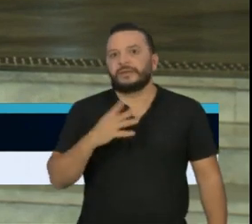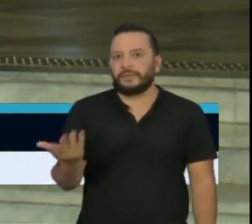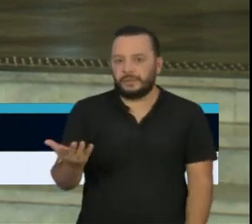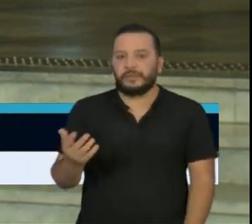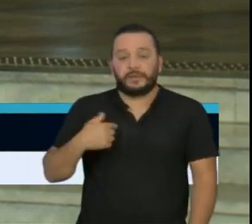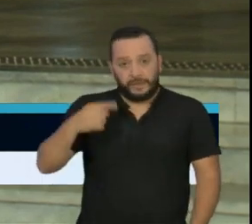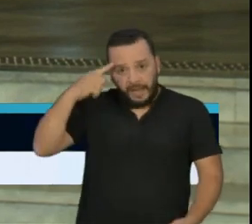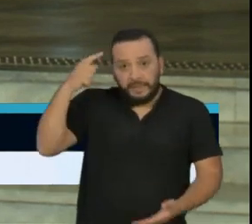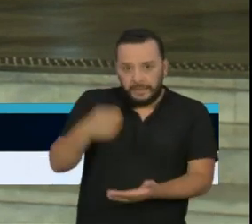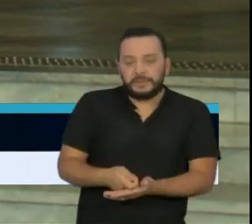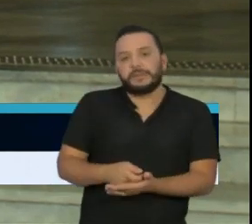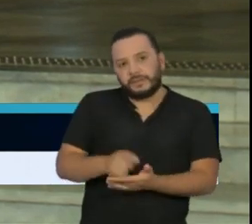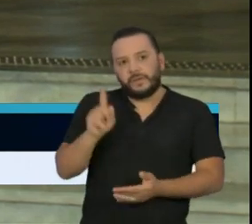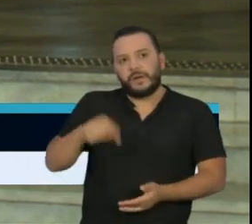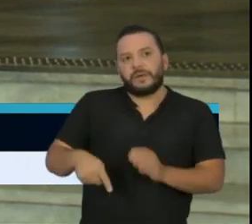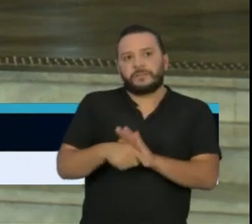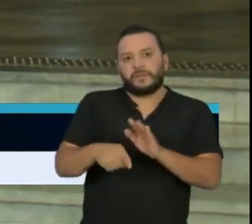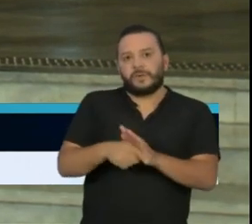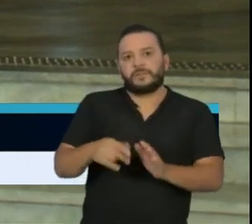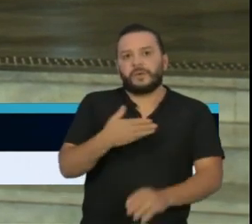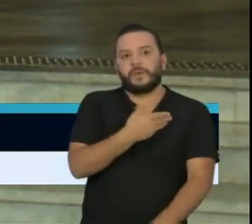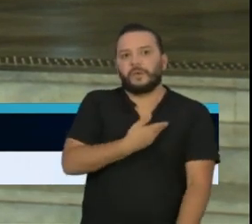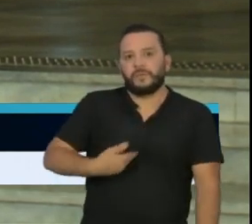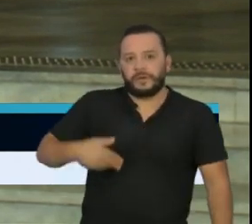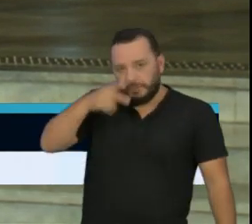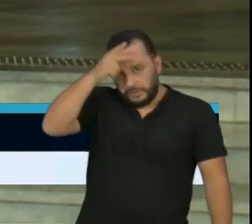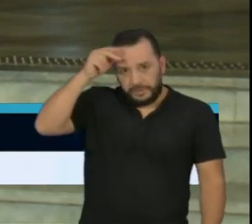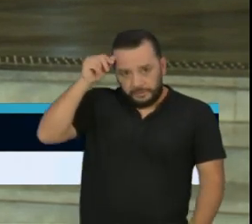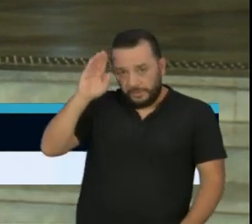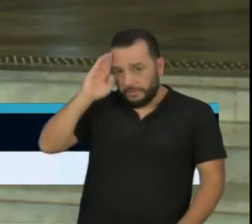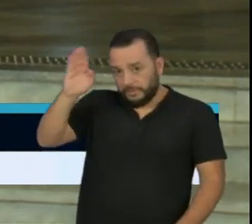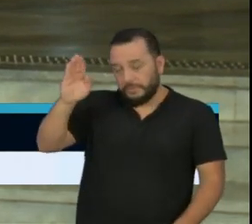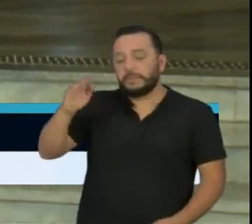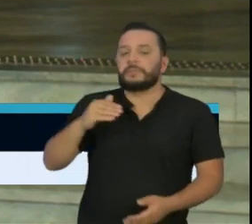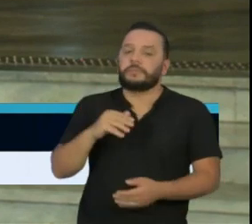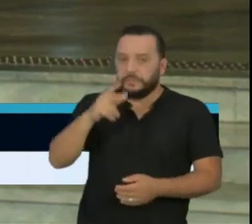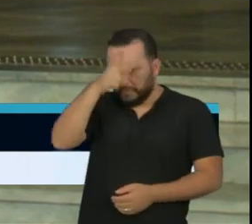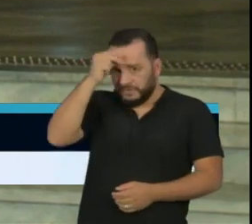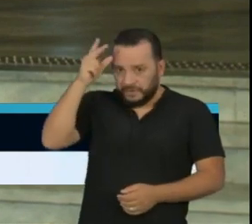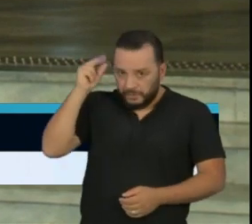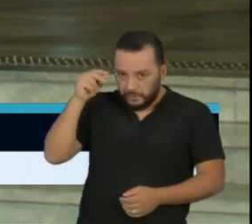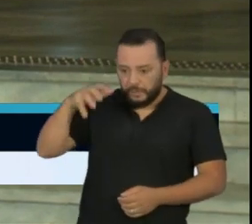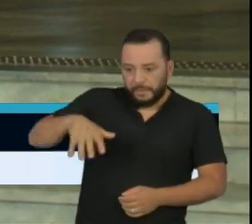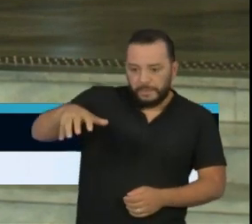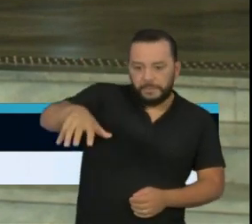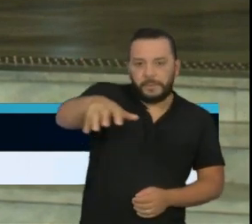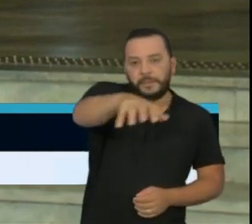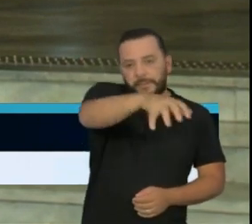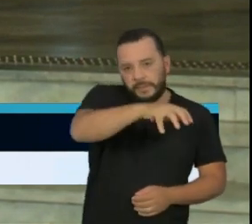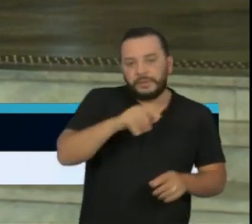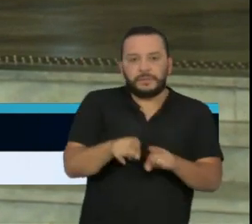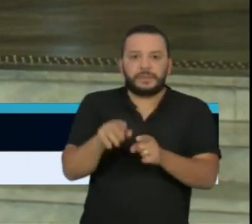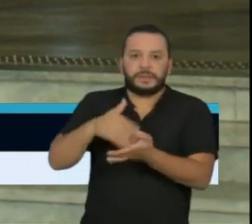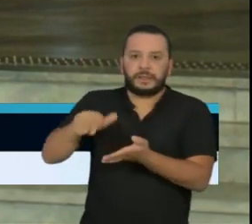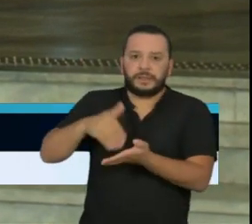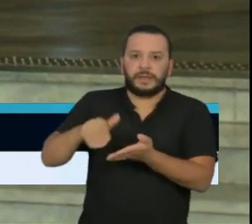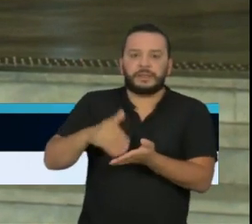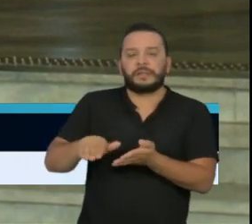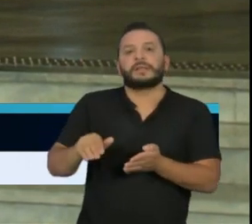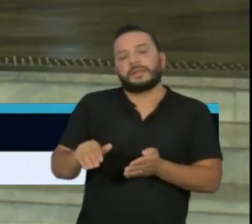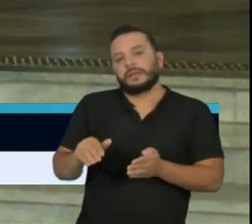caberá ainda às autoridades municipais, especialmente às prefeituras e às secretarias municipais de educação, ouvindo também as